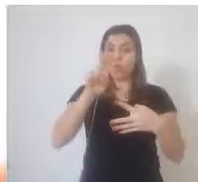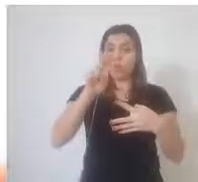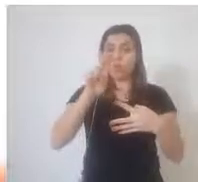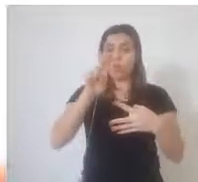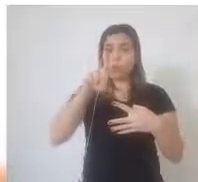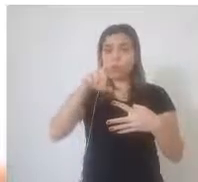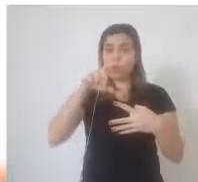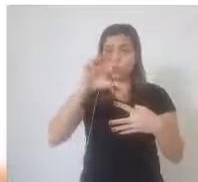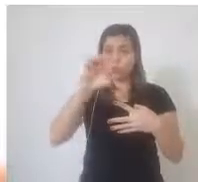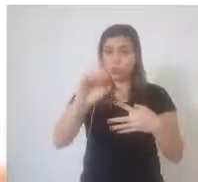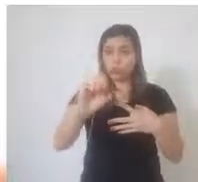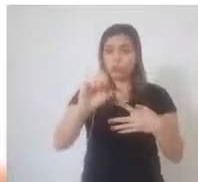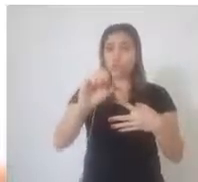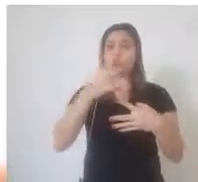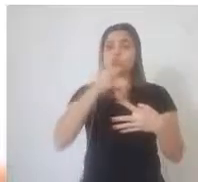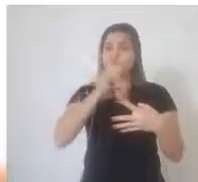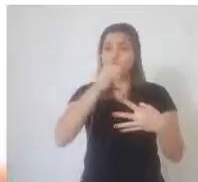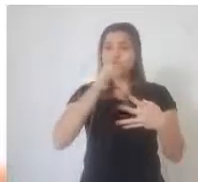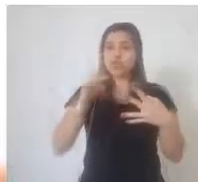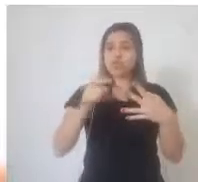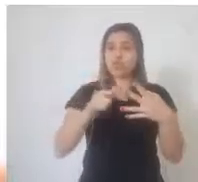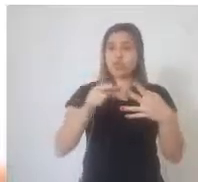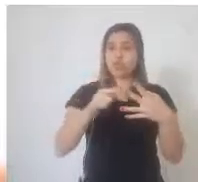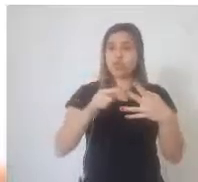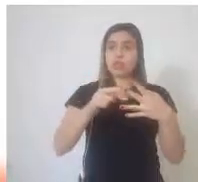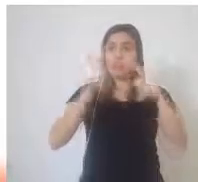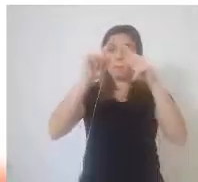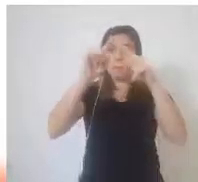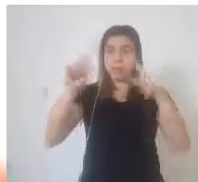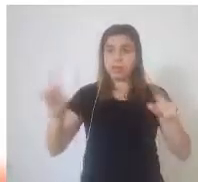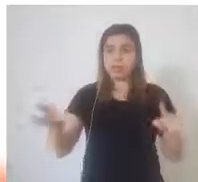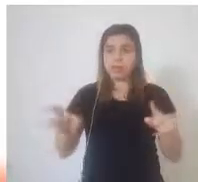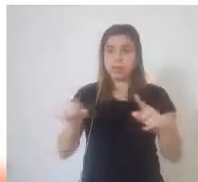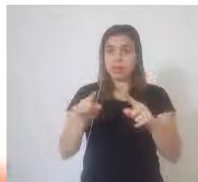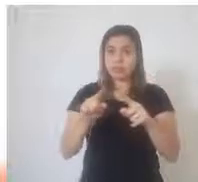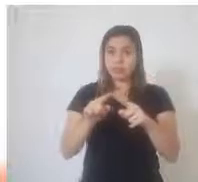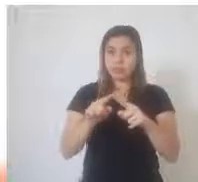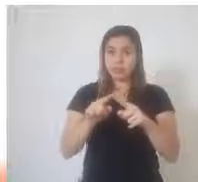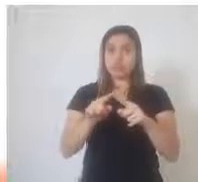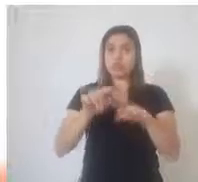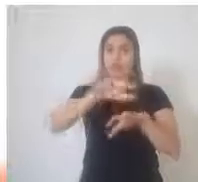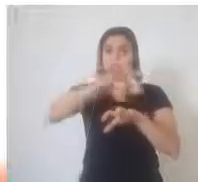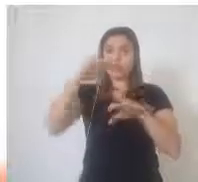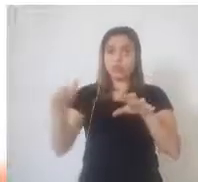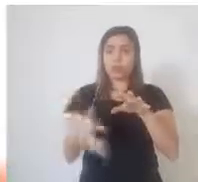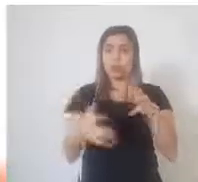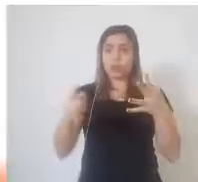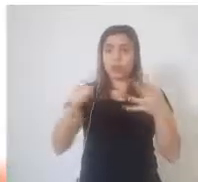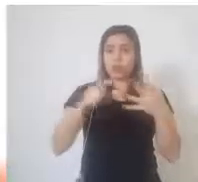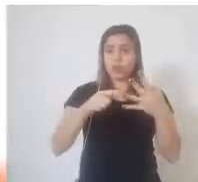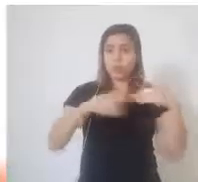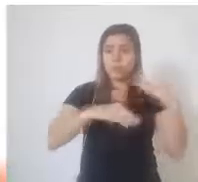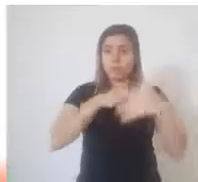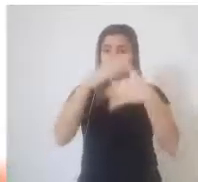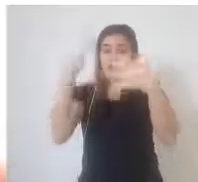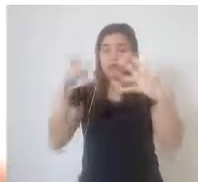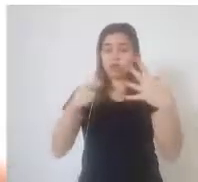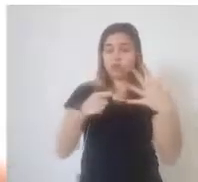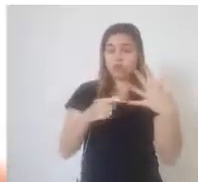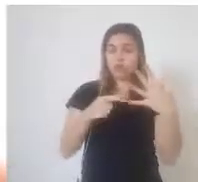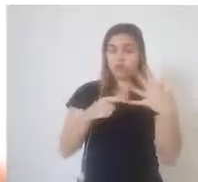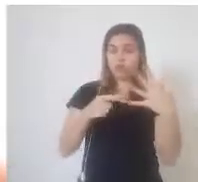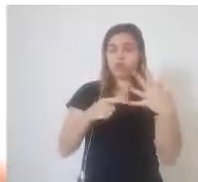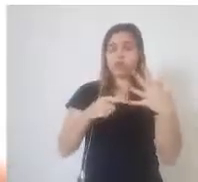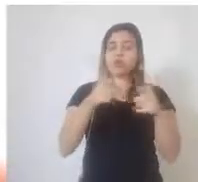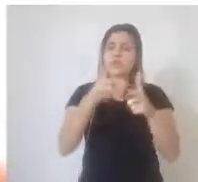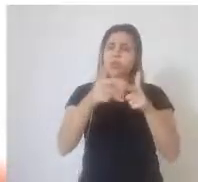nos ecossistemas, as pirâmides ecológicas, a produtividade nos ecossistemas e os problemas